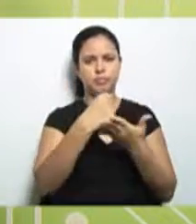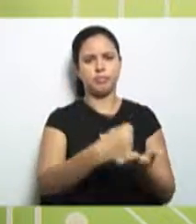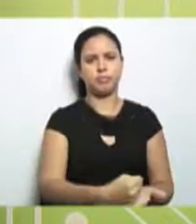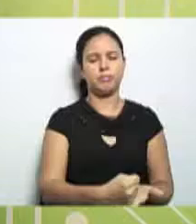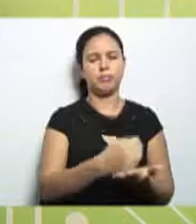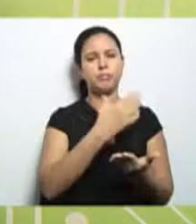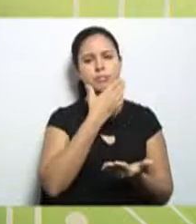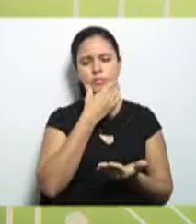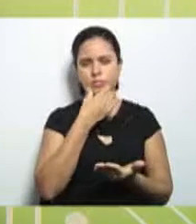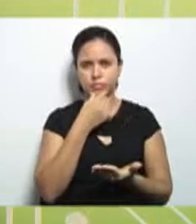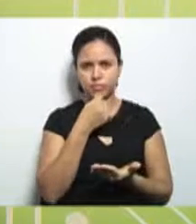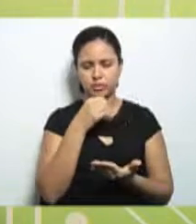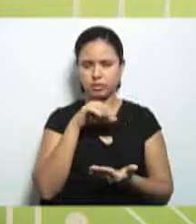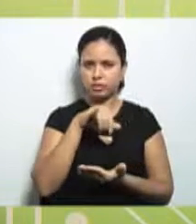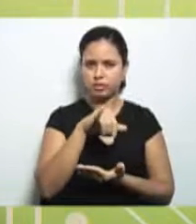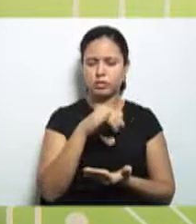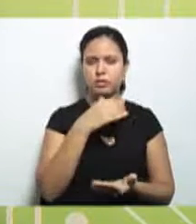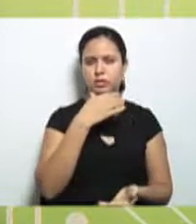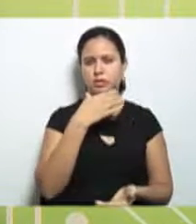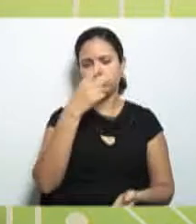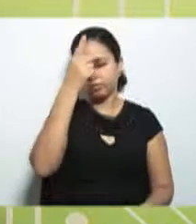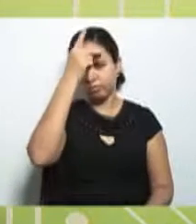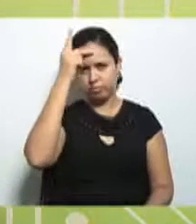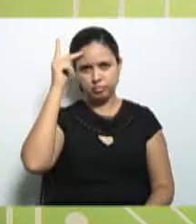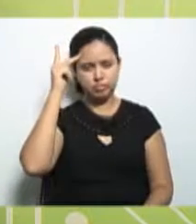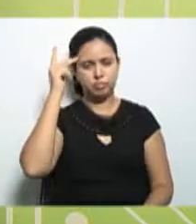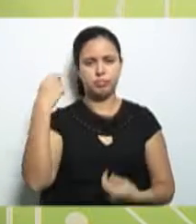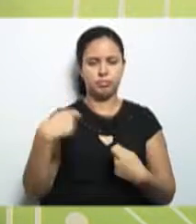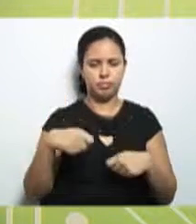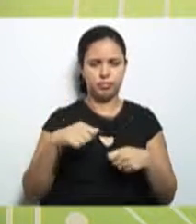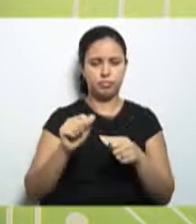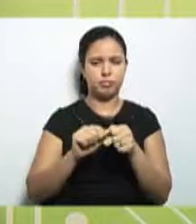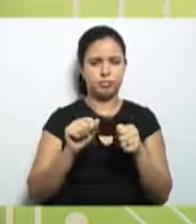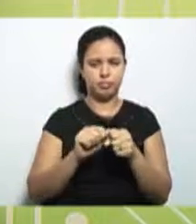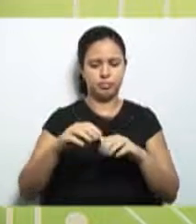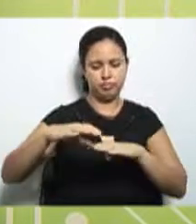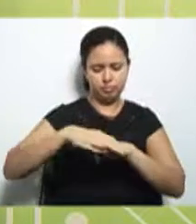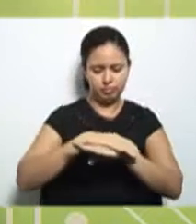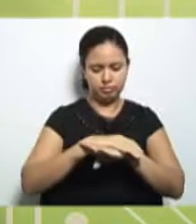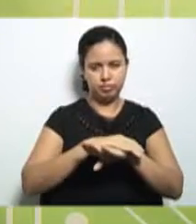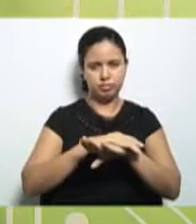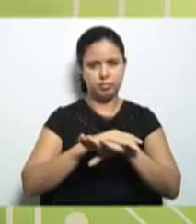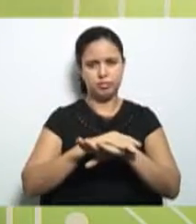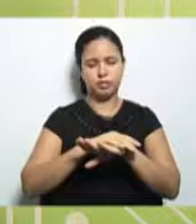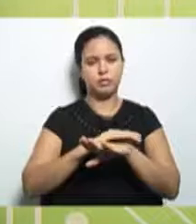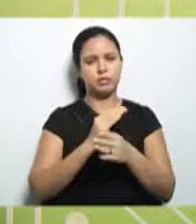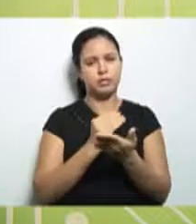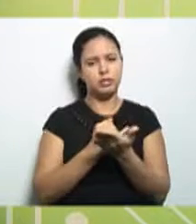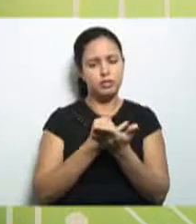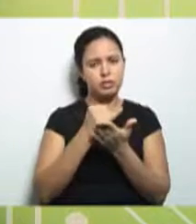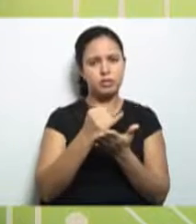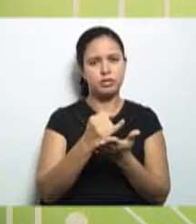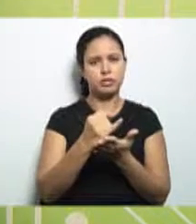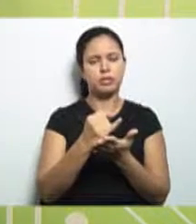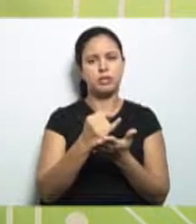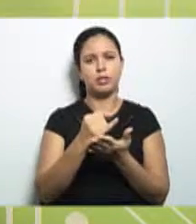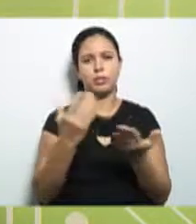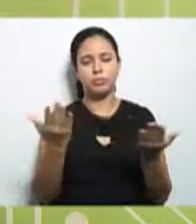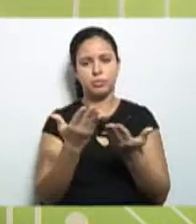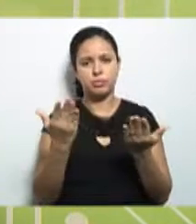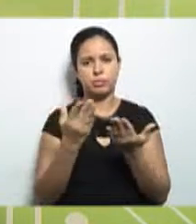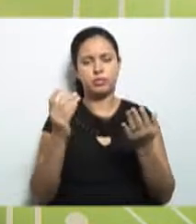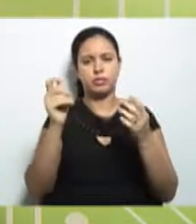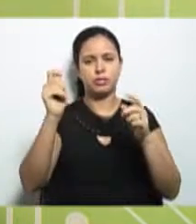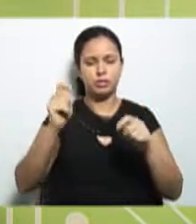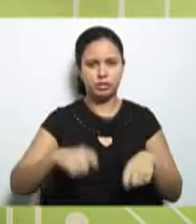para o homem. Se o homem antes tinha que saber produzir um sapato do início ao fim, hoje ele pode apertar um botão e o